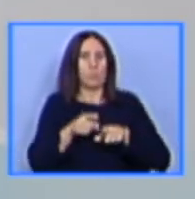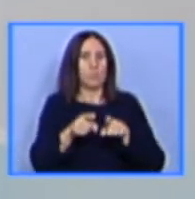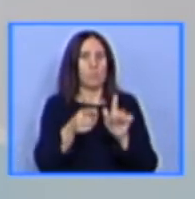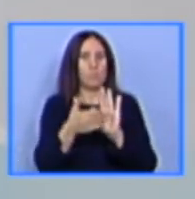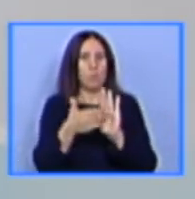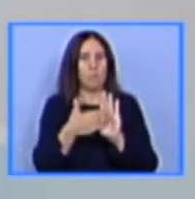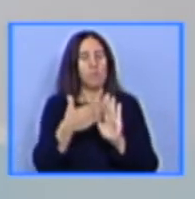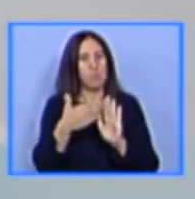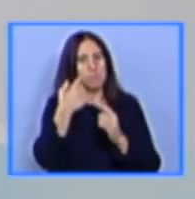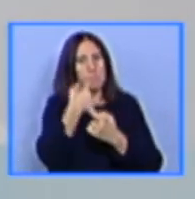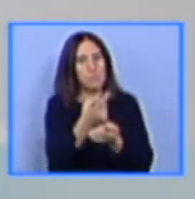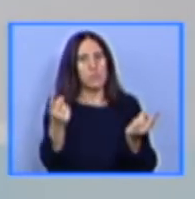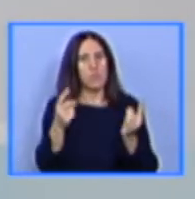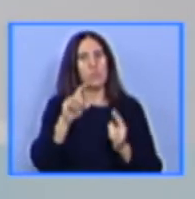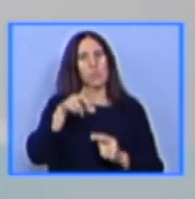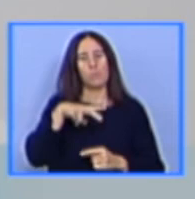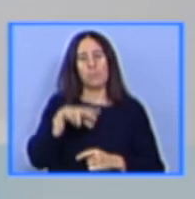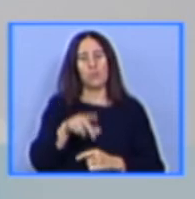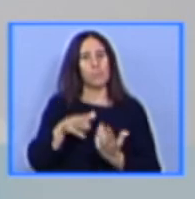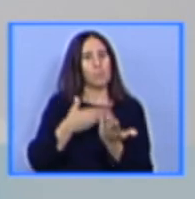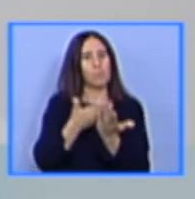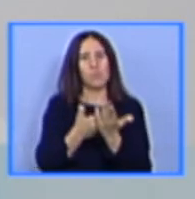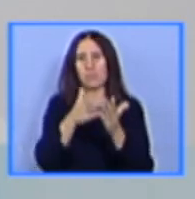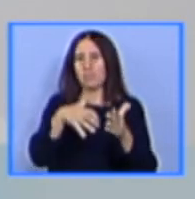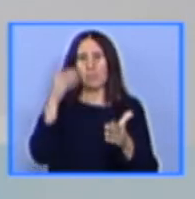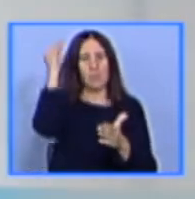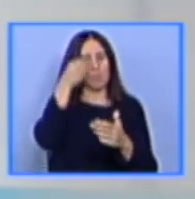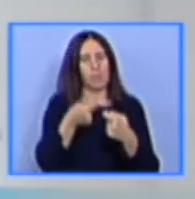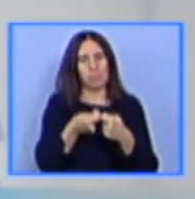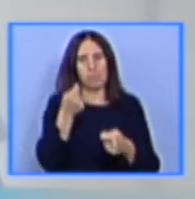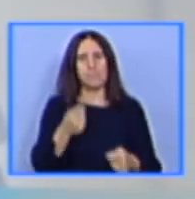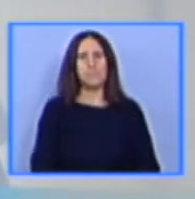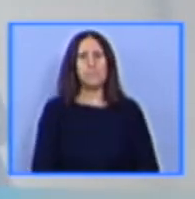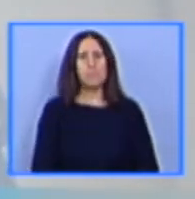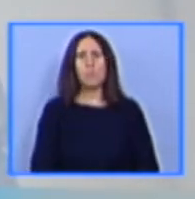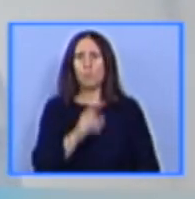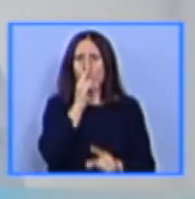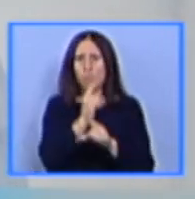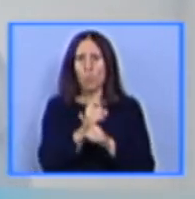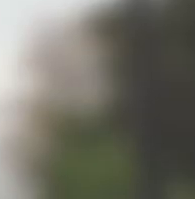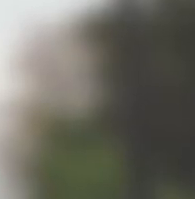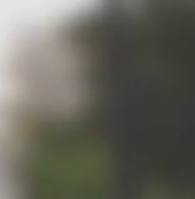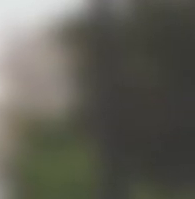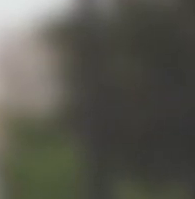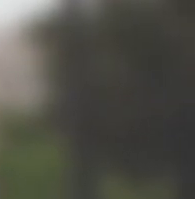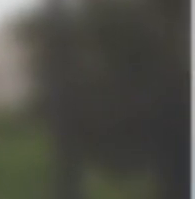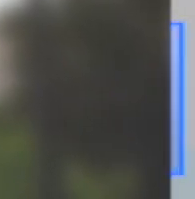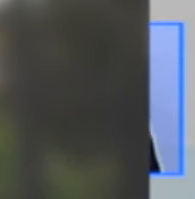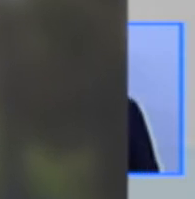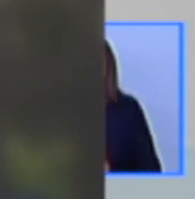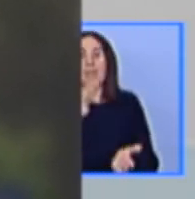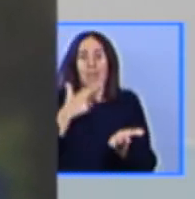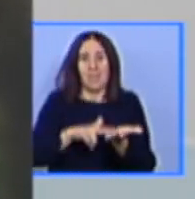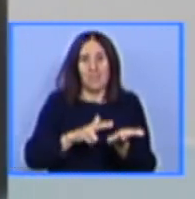de manifestar que o país não se identifica com estas propostas que estão na Assembleia da República. Todas acontecem neste dia 4 de novembro. É verdade. Eu vou